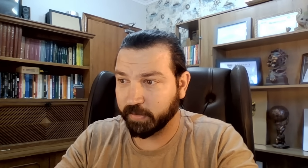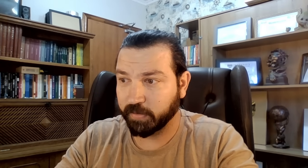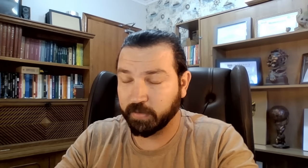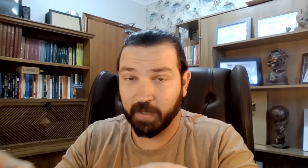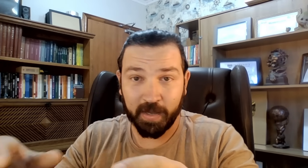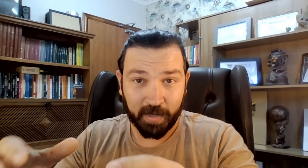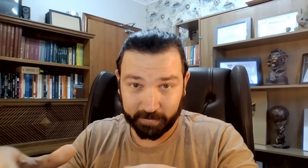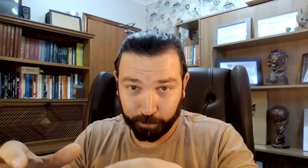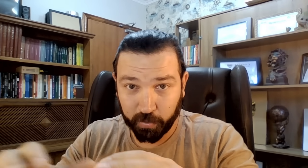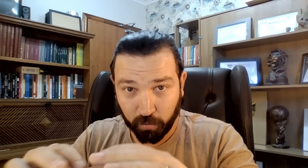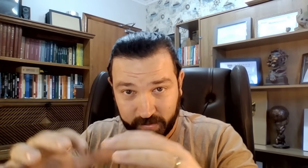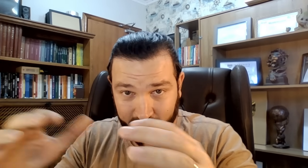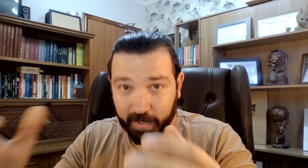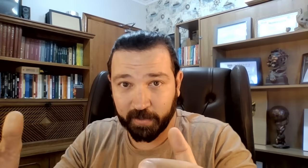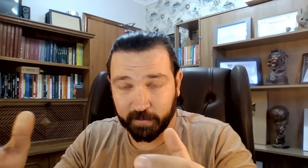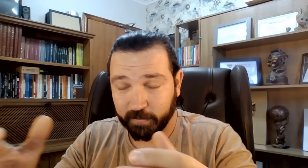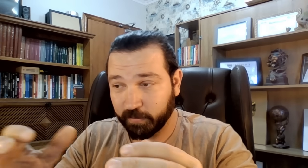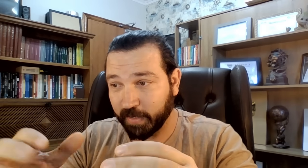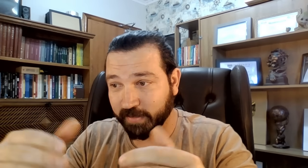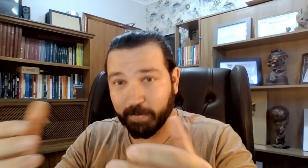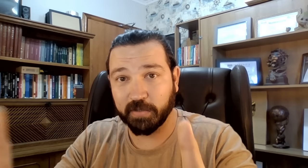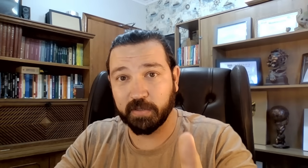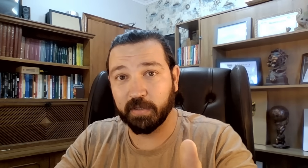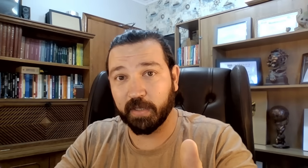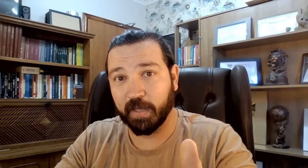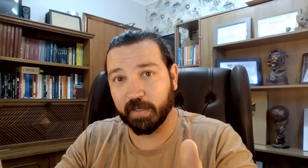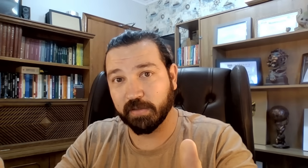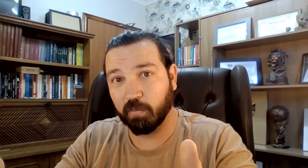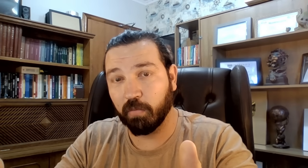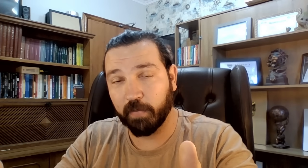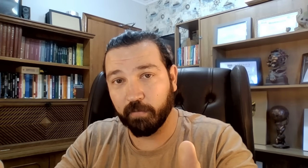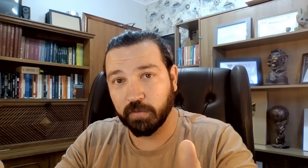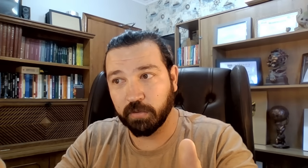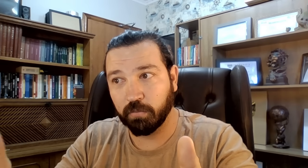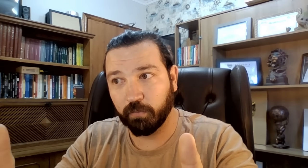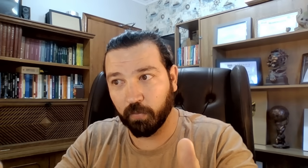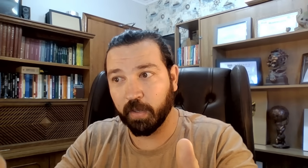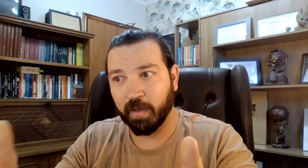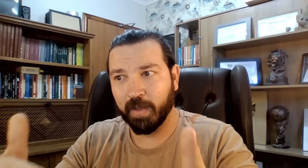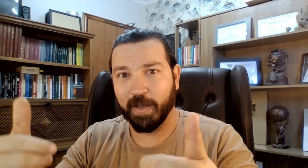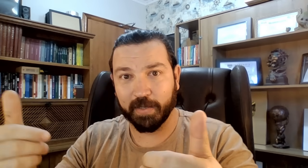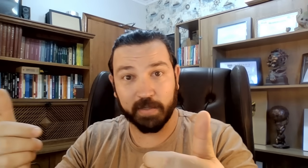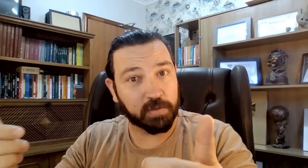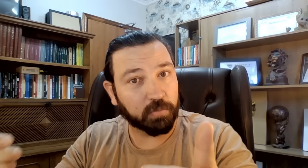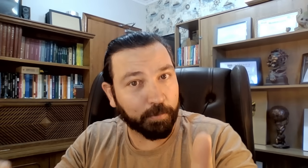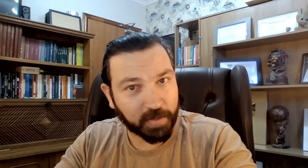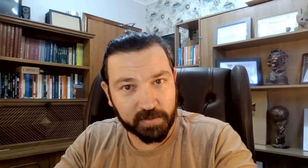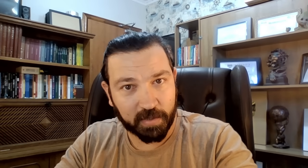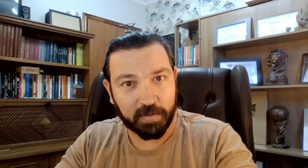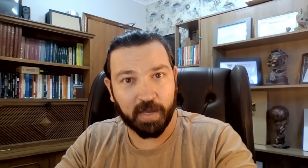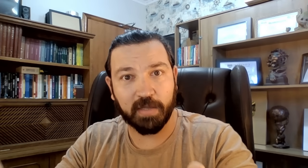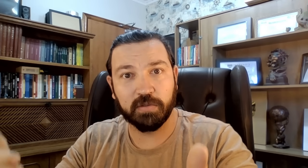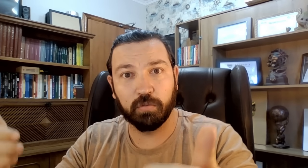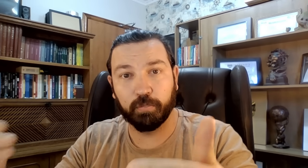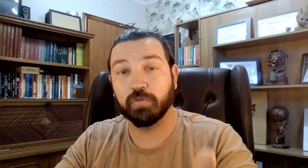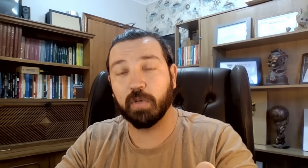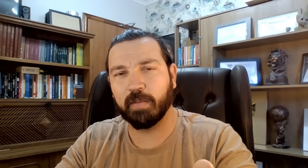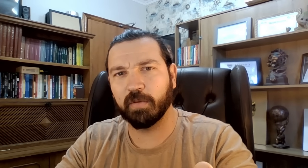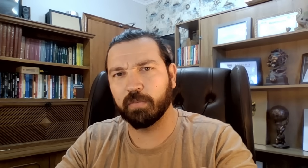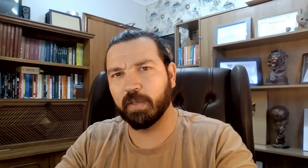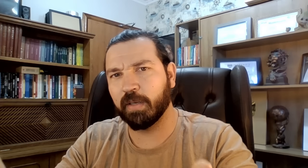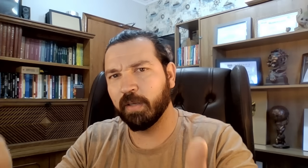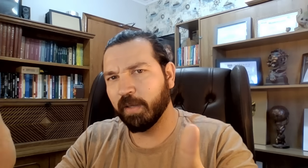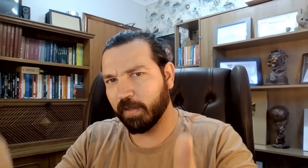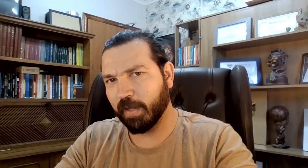achei interessante até porque o cerne da Sabatina em relação ao Flávio Dino foi a questão da parcialidade do